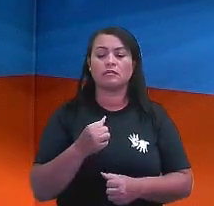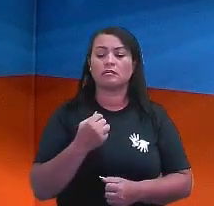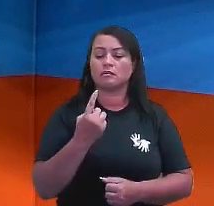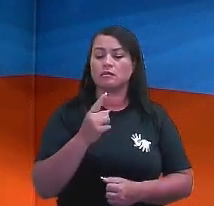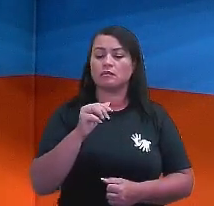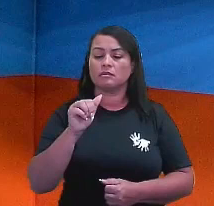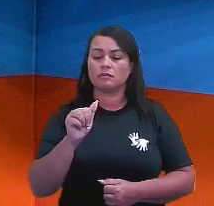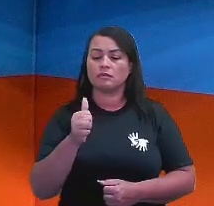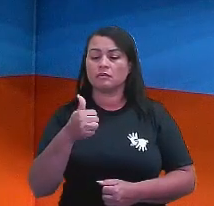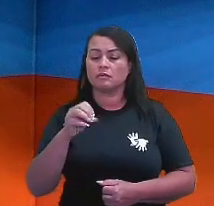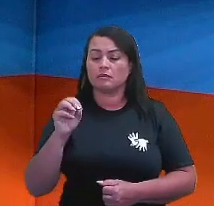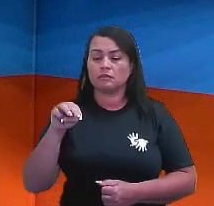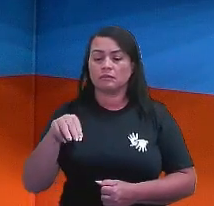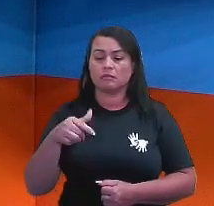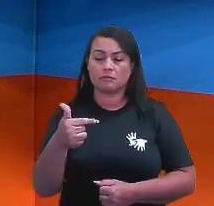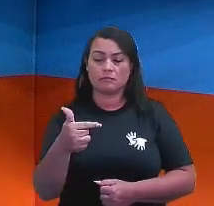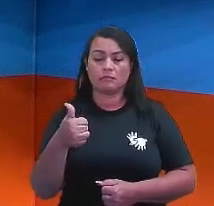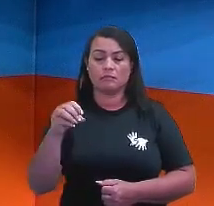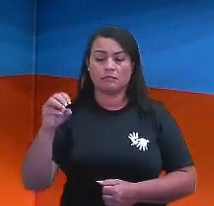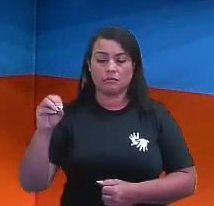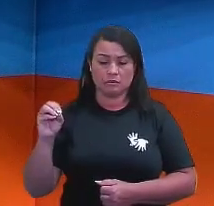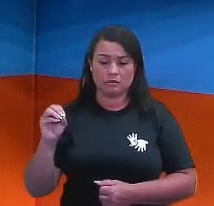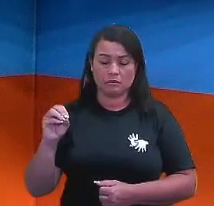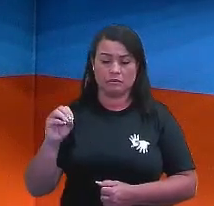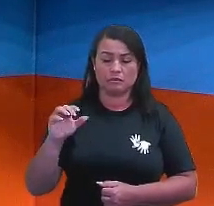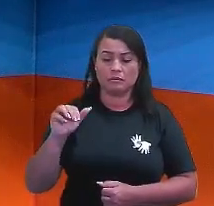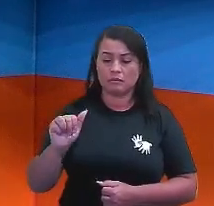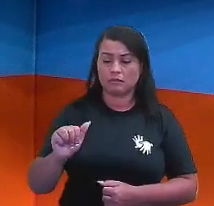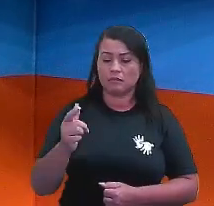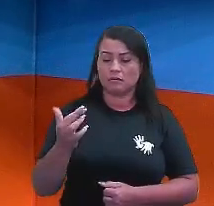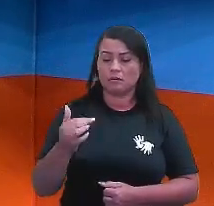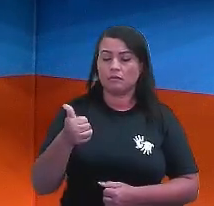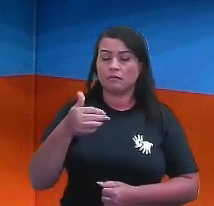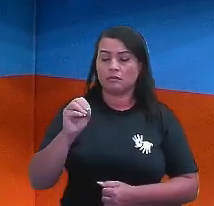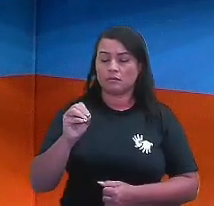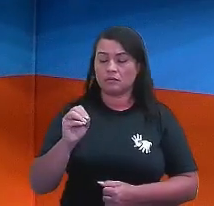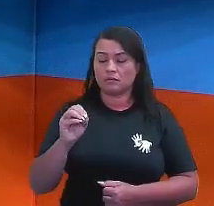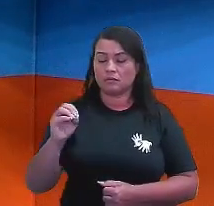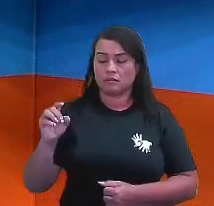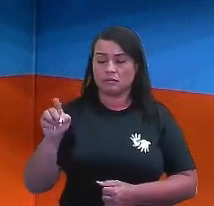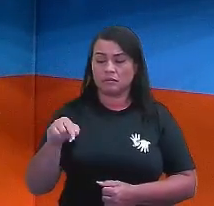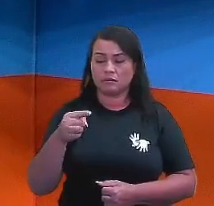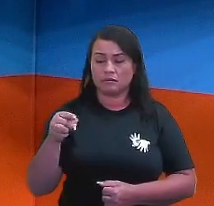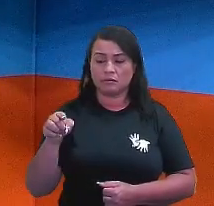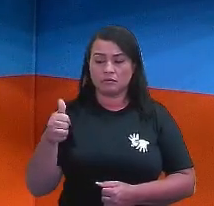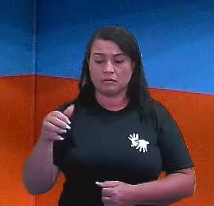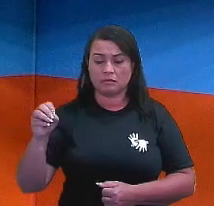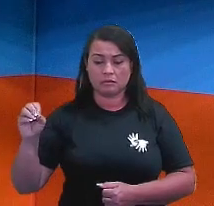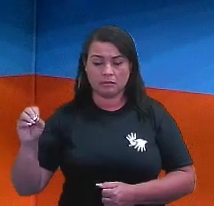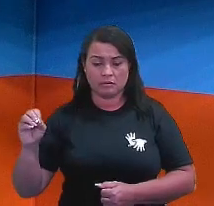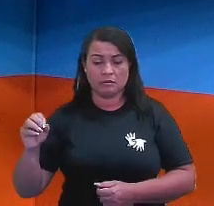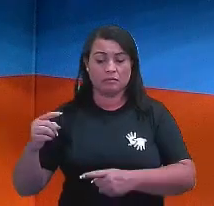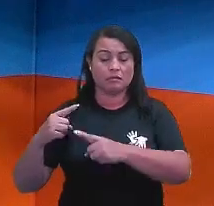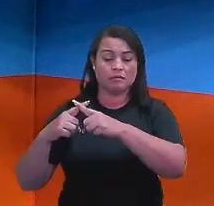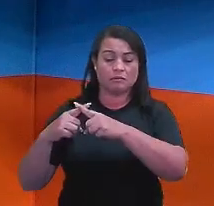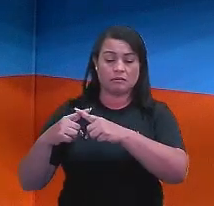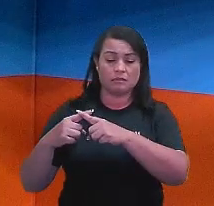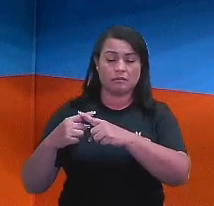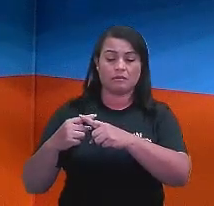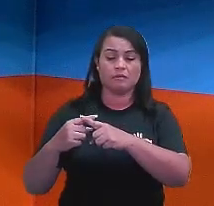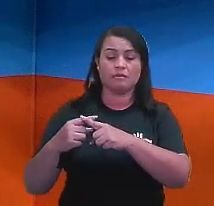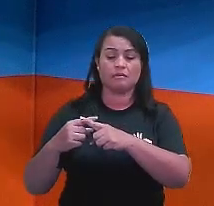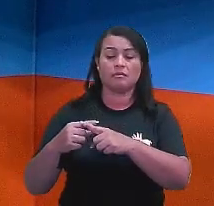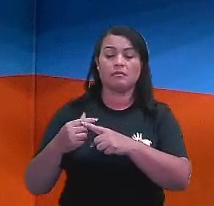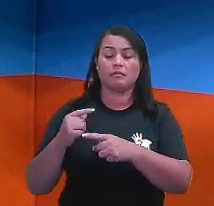100 ares é igual a 100 vezes 100 metros quadrados, que a gente vai ter o quê? 10.000 metros quadrados. Então, esses